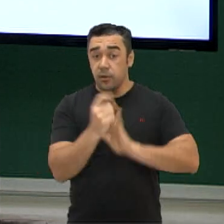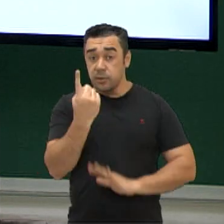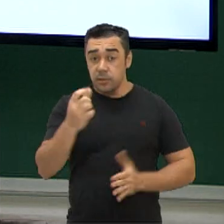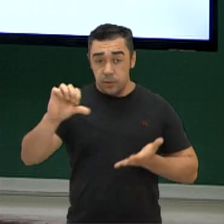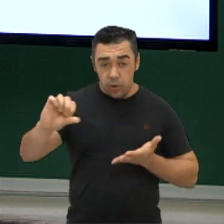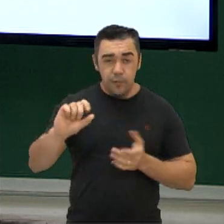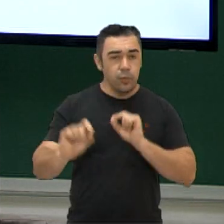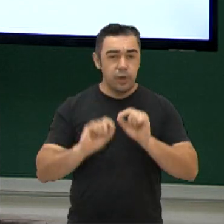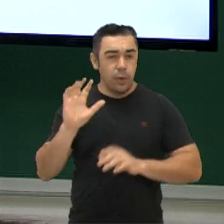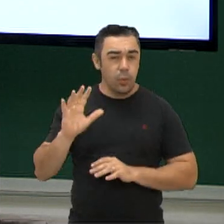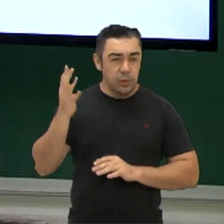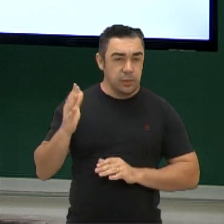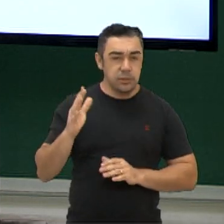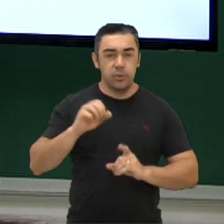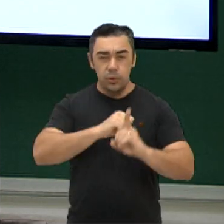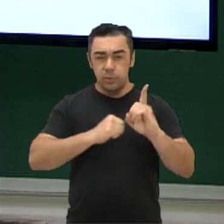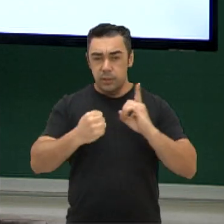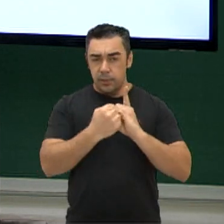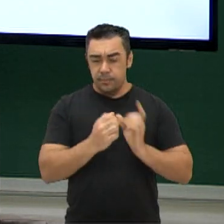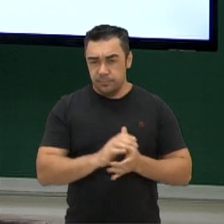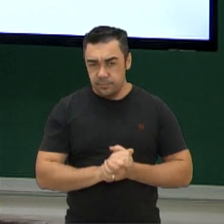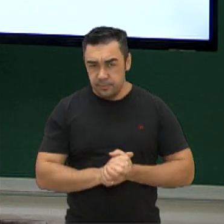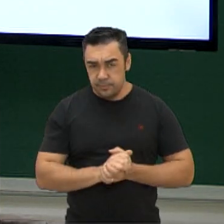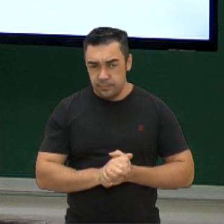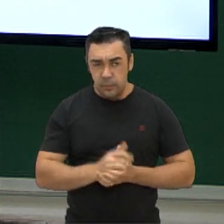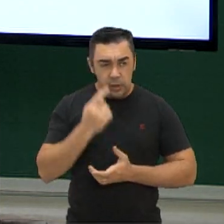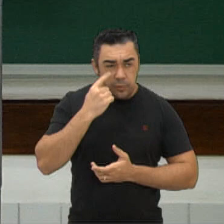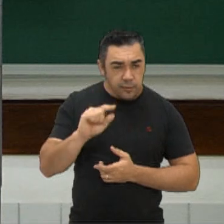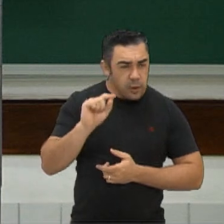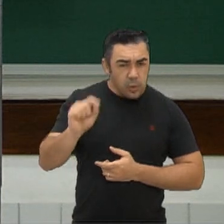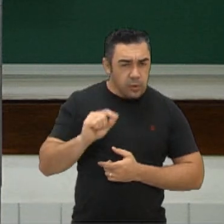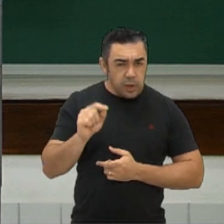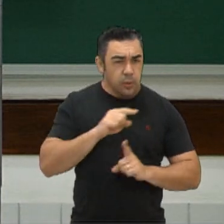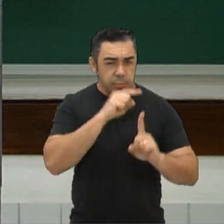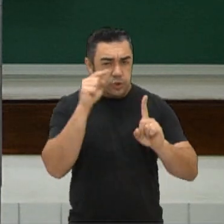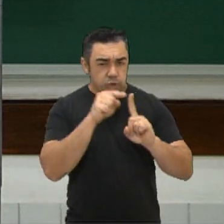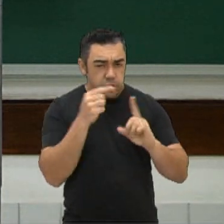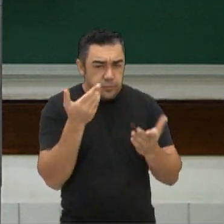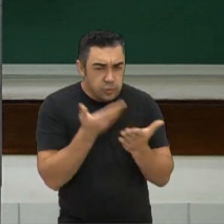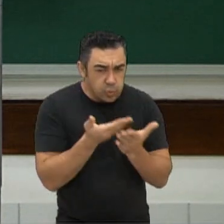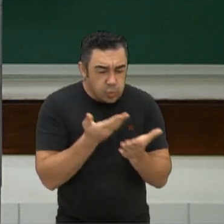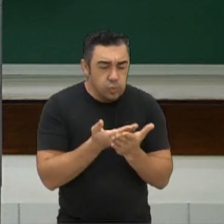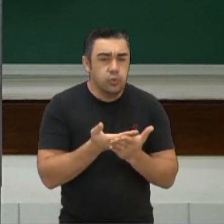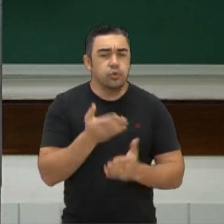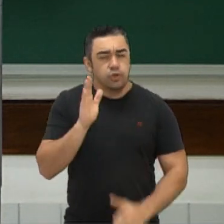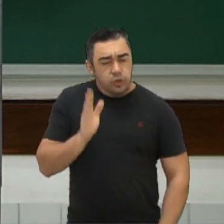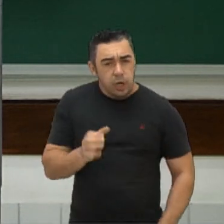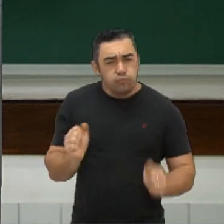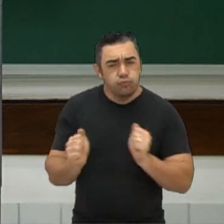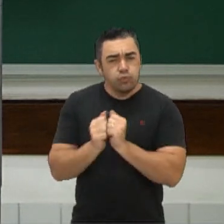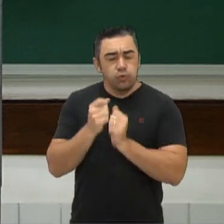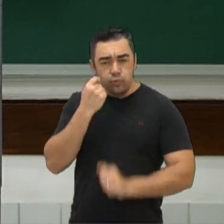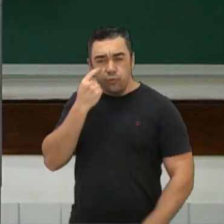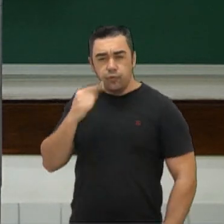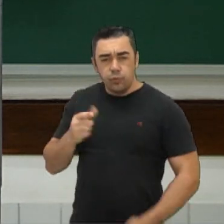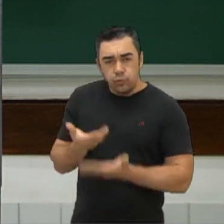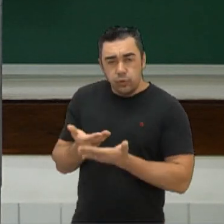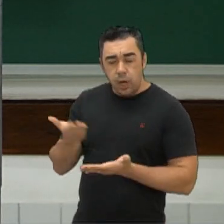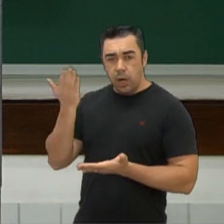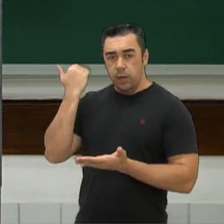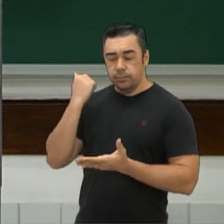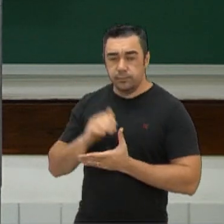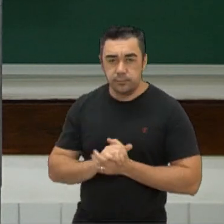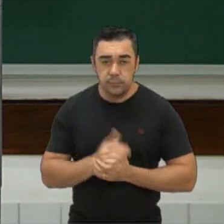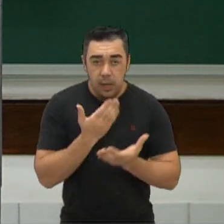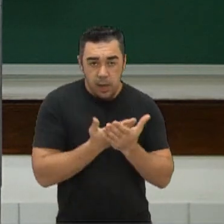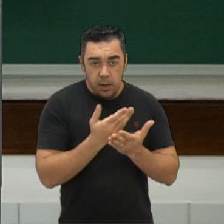seus impactos sociais. Vamos retomar um pouco os nossos objetivos de estudo que a gente viu na aula passada? Nas últimas